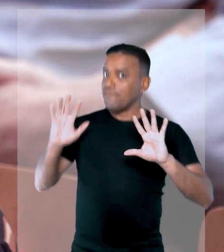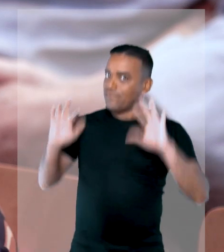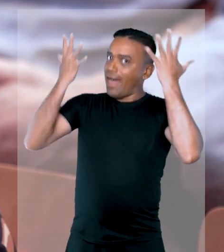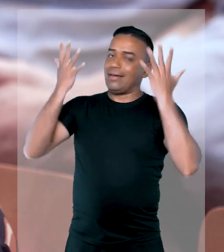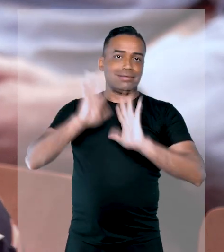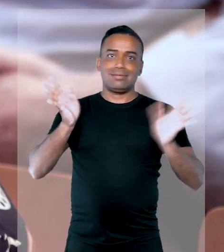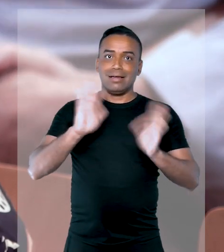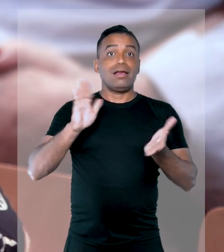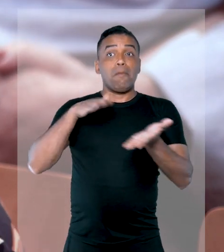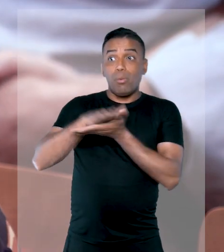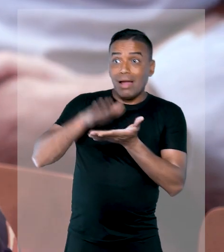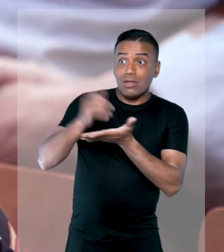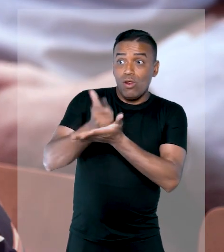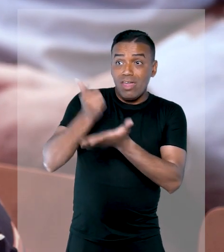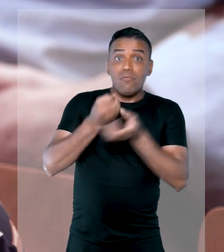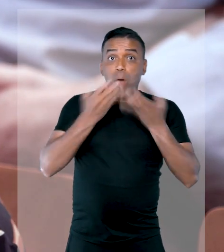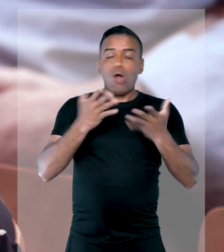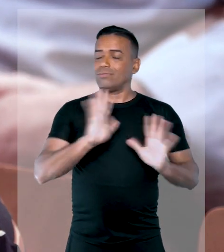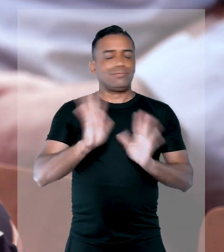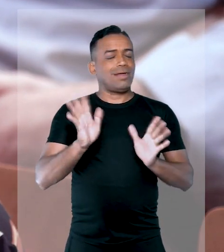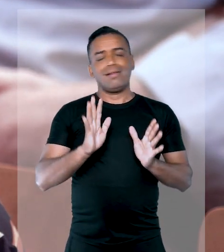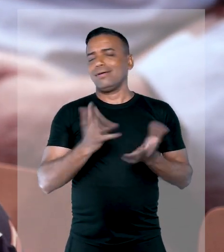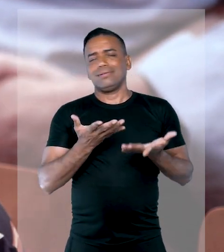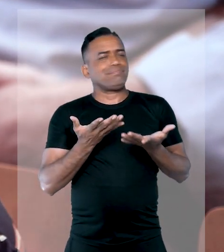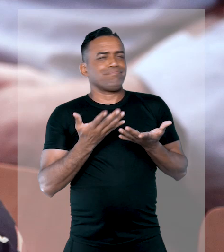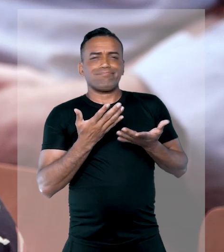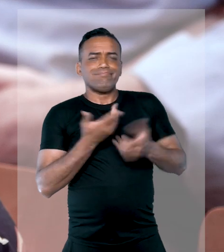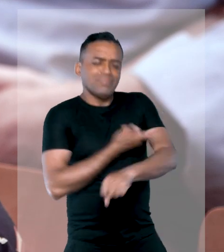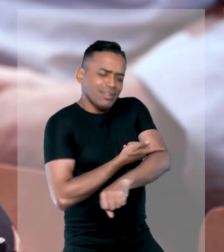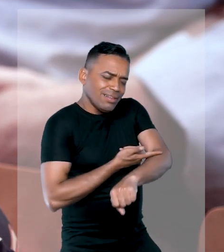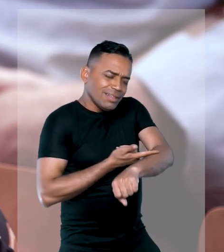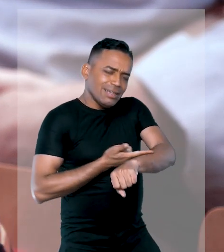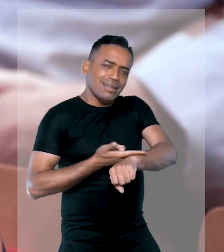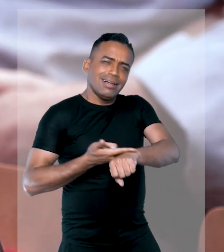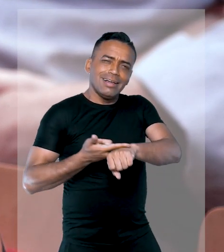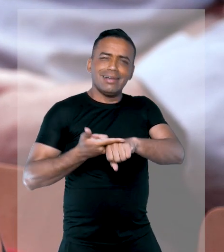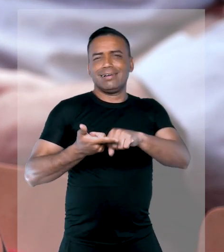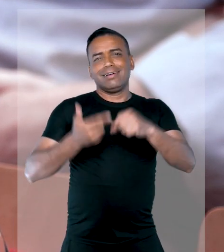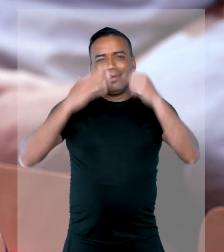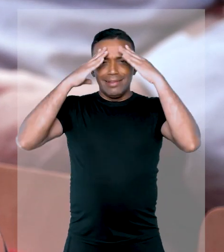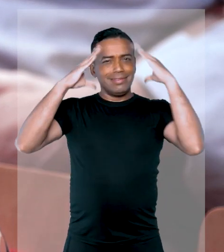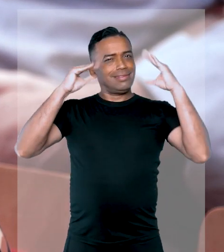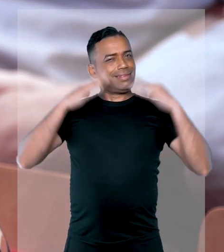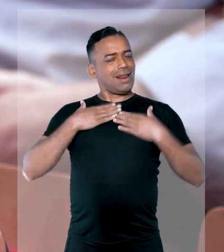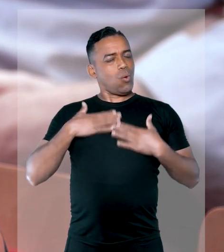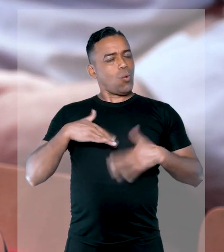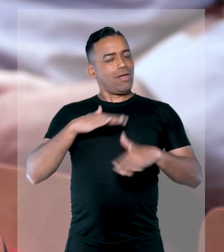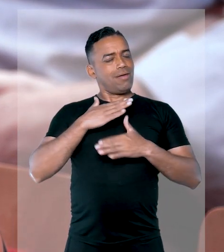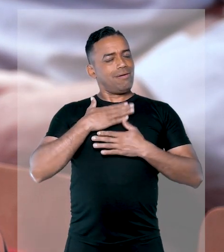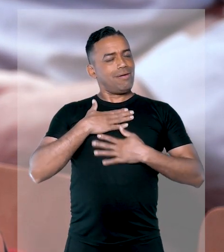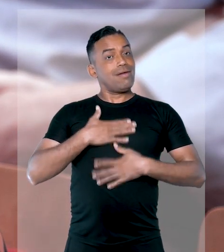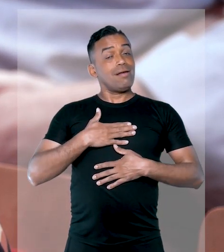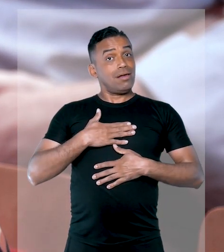tá lançando, que bom. Não, minha sogra é toda delicada, tranquila, e a maneira de